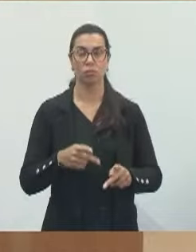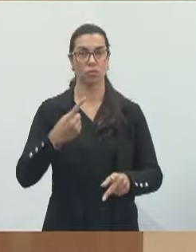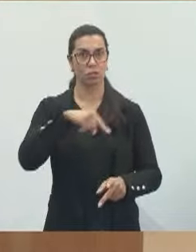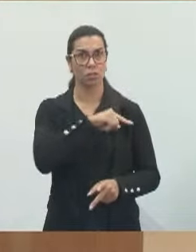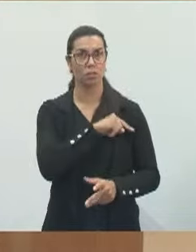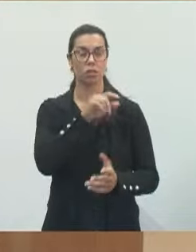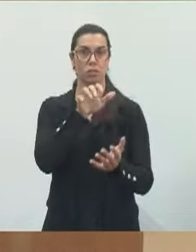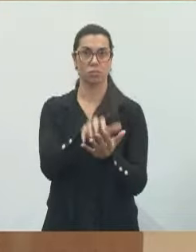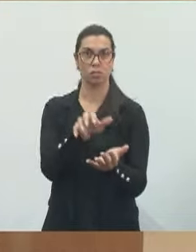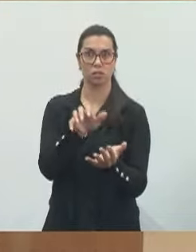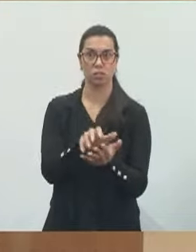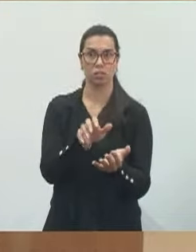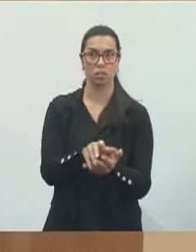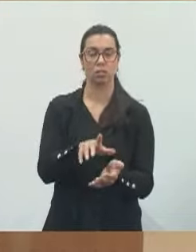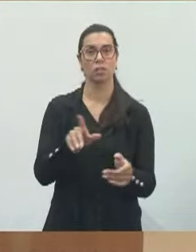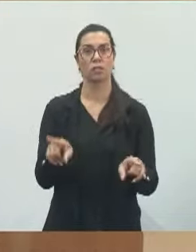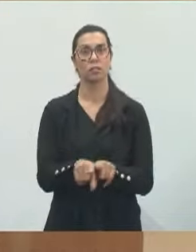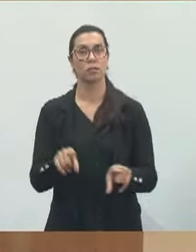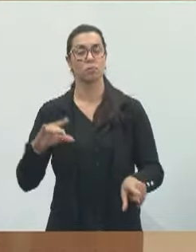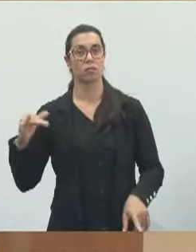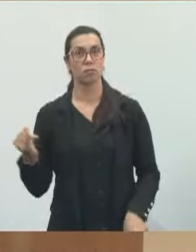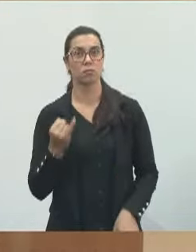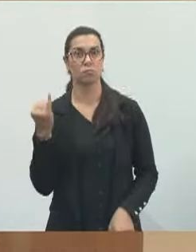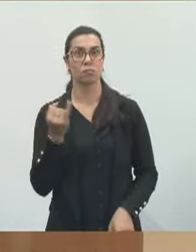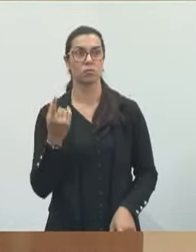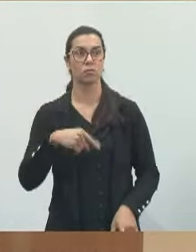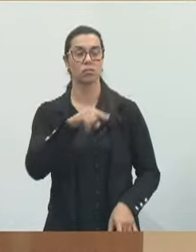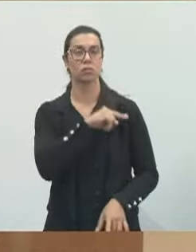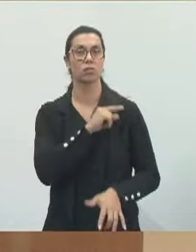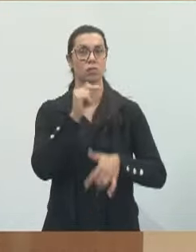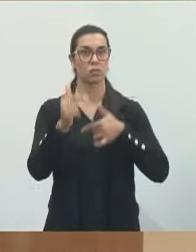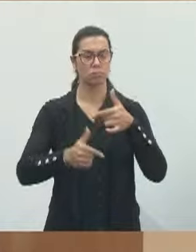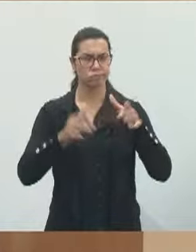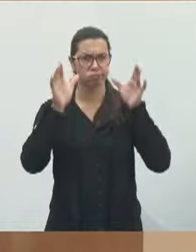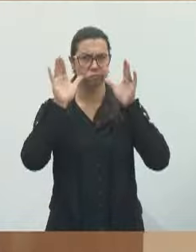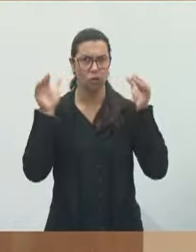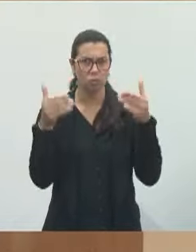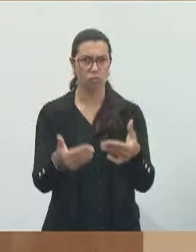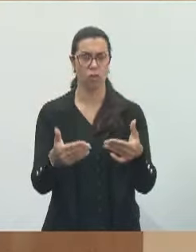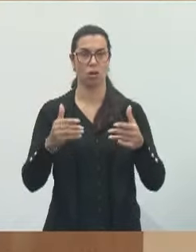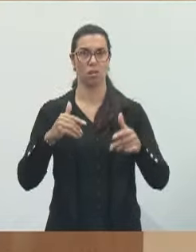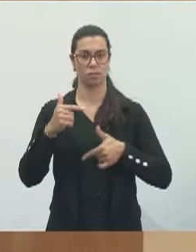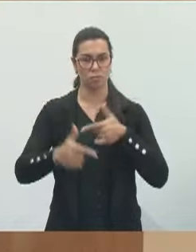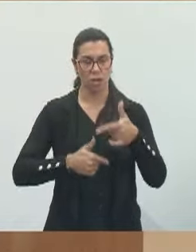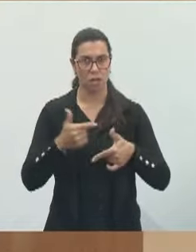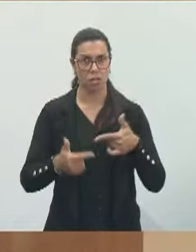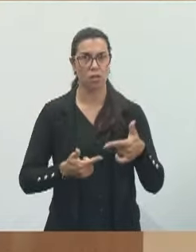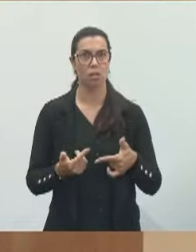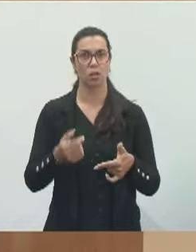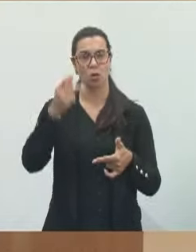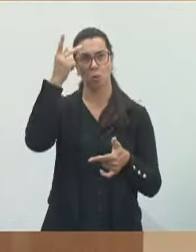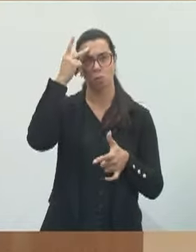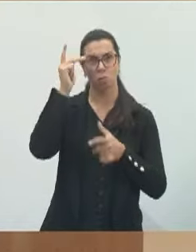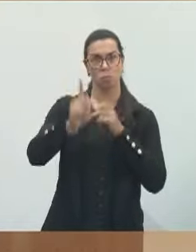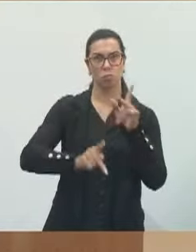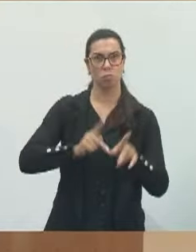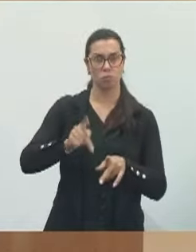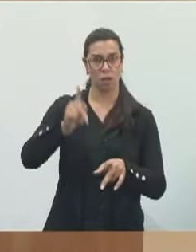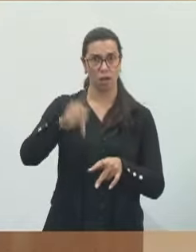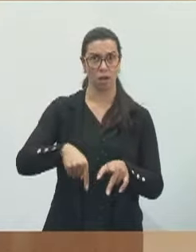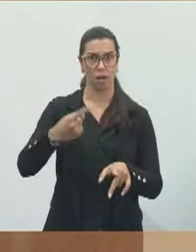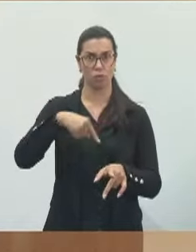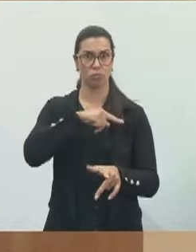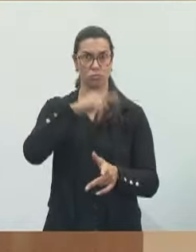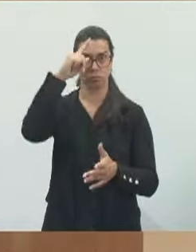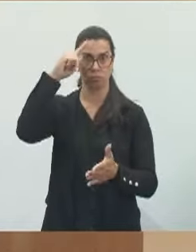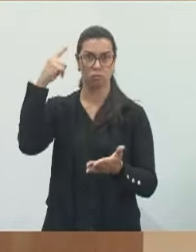nossa cidade de Jacareí, da importância que é da gente estar trabalhando focado, estar trabalhando para o povo. Esse é o nosso